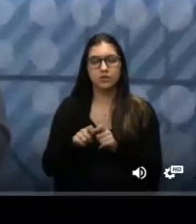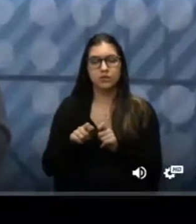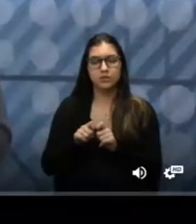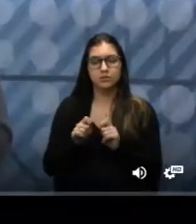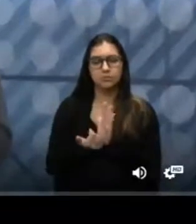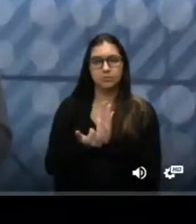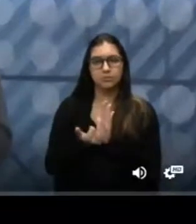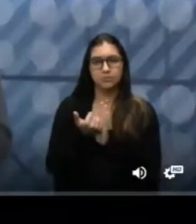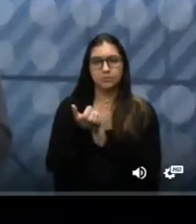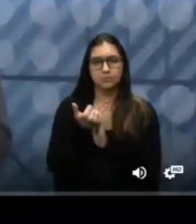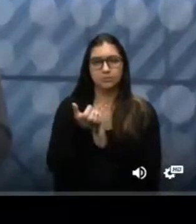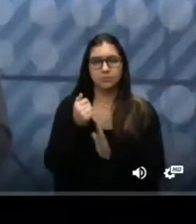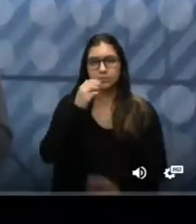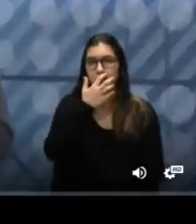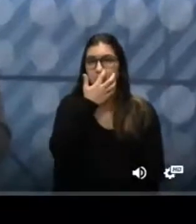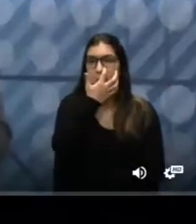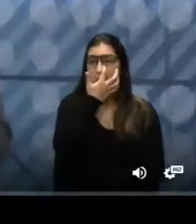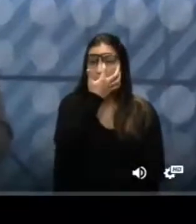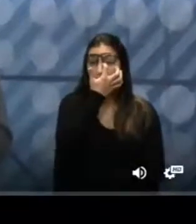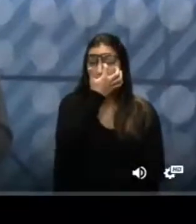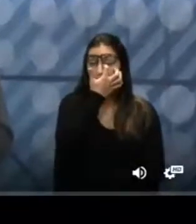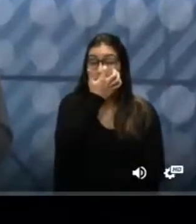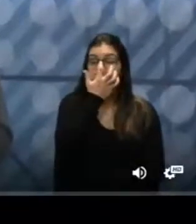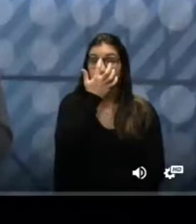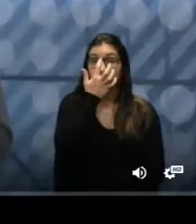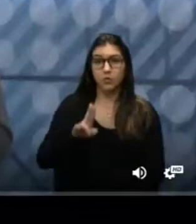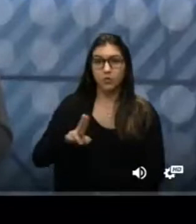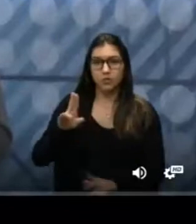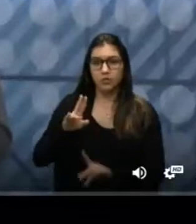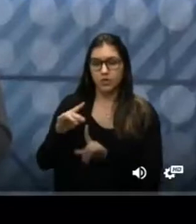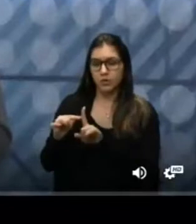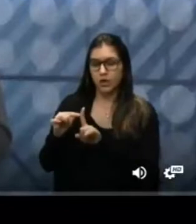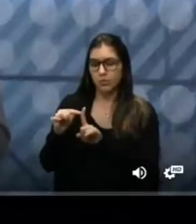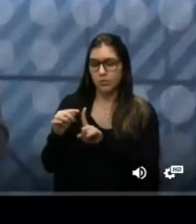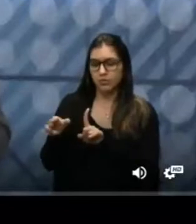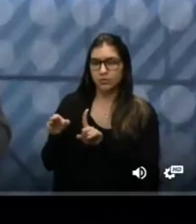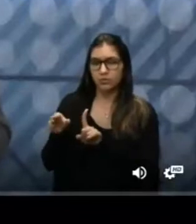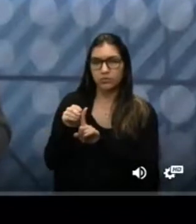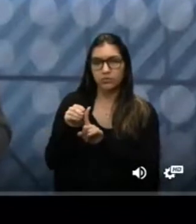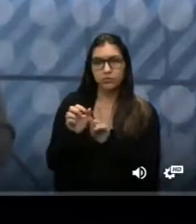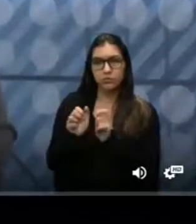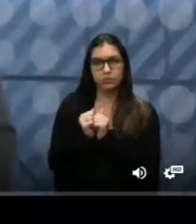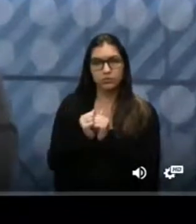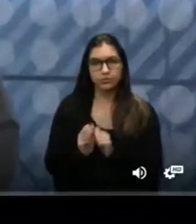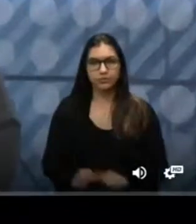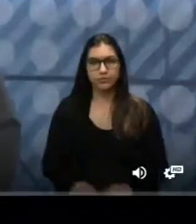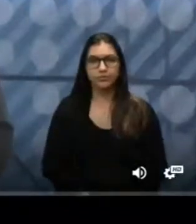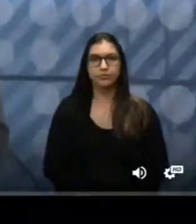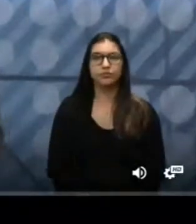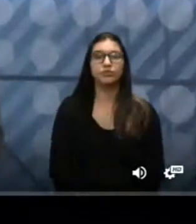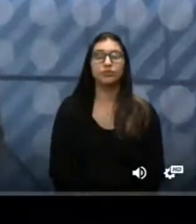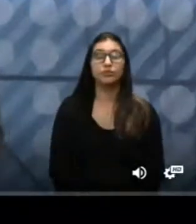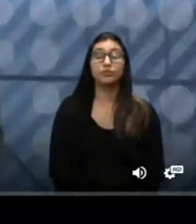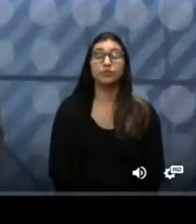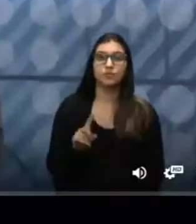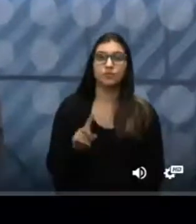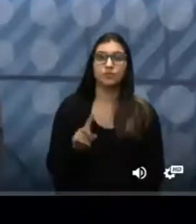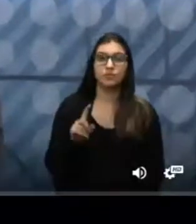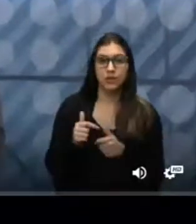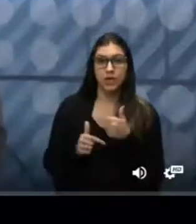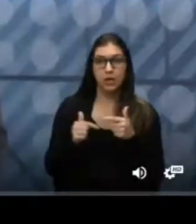elevação da temperatura do equipamento, através do termômetro que está acoplado no equipamento. Para a gente poder trabalhar com